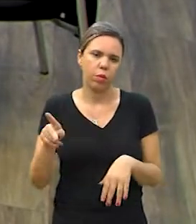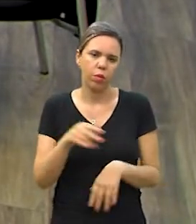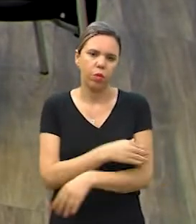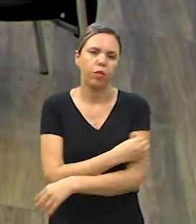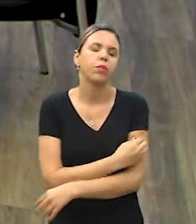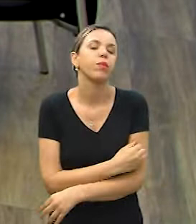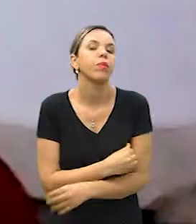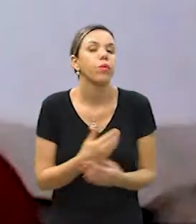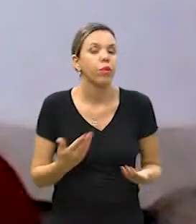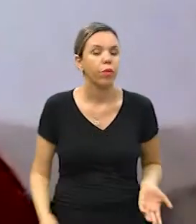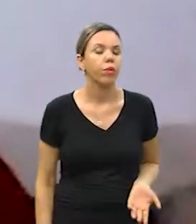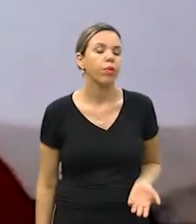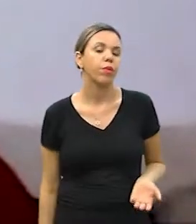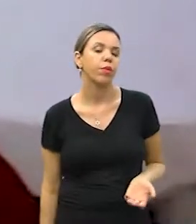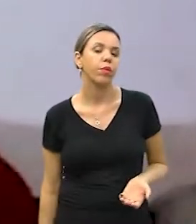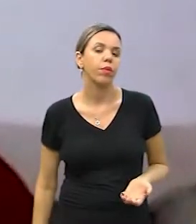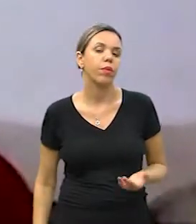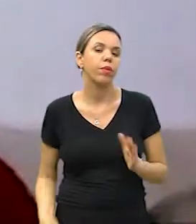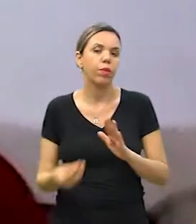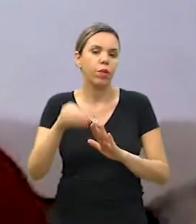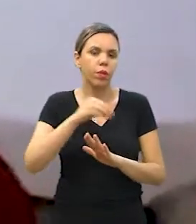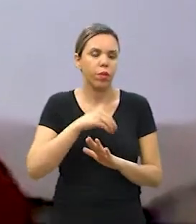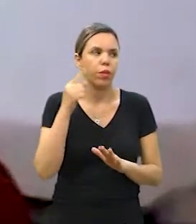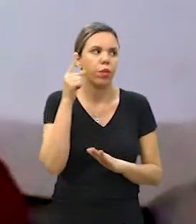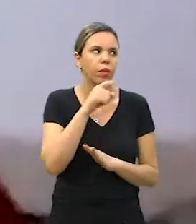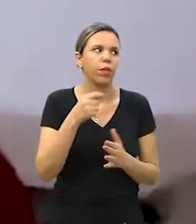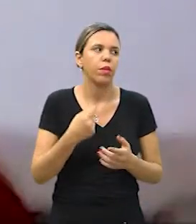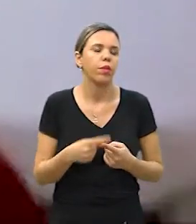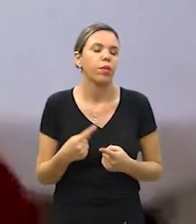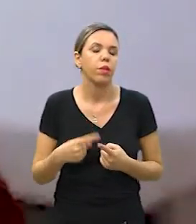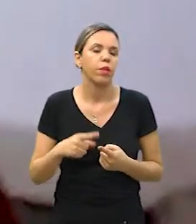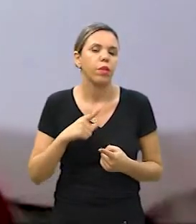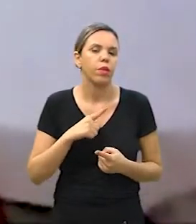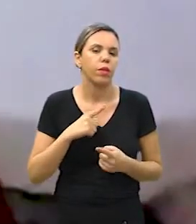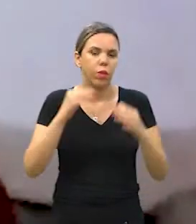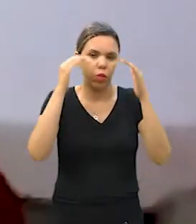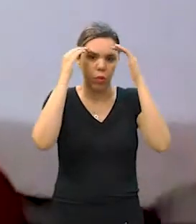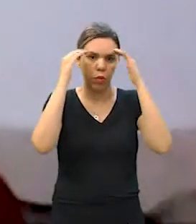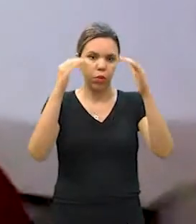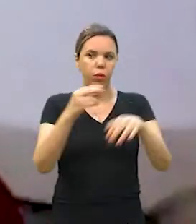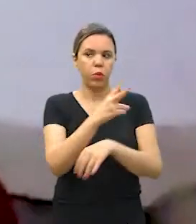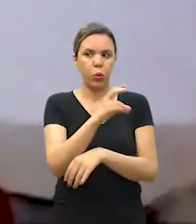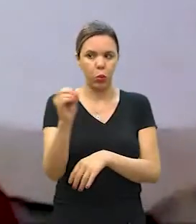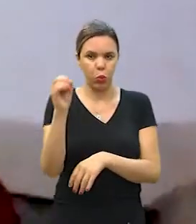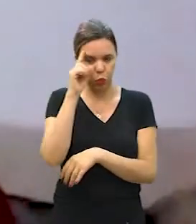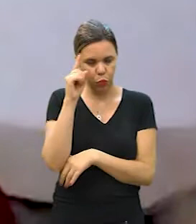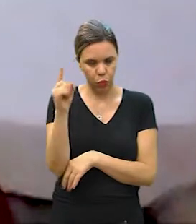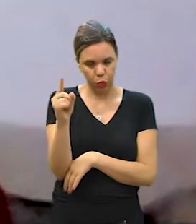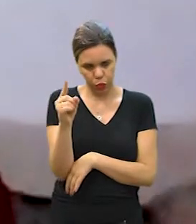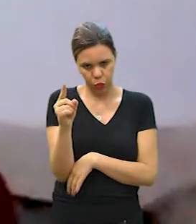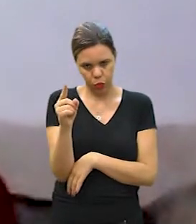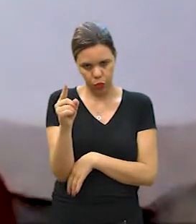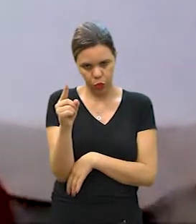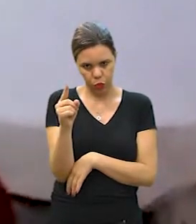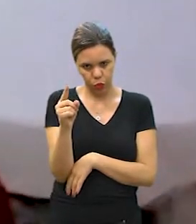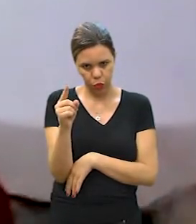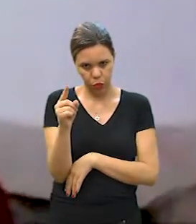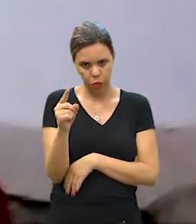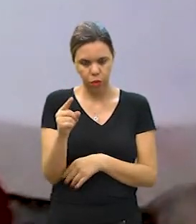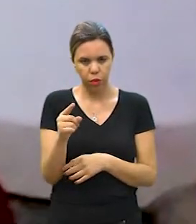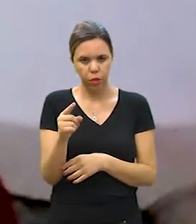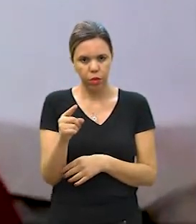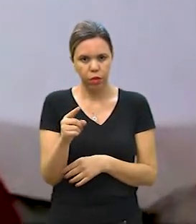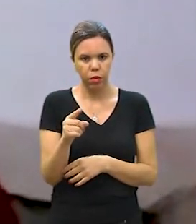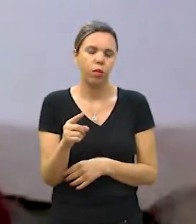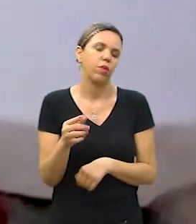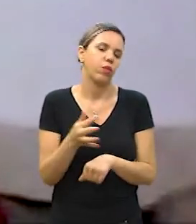os professores? A questão do calendário foi bem complicado, né? Porque tinha que cumprir ali os 200 dias, então